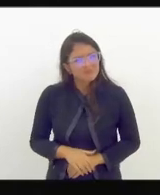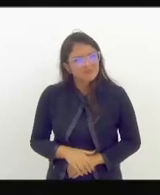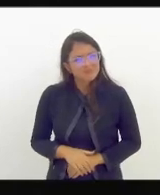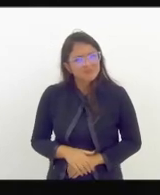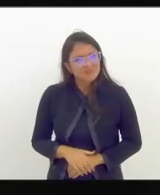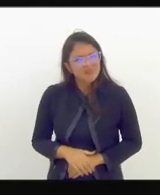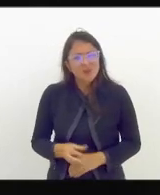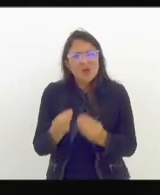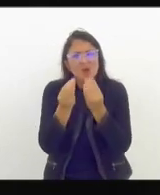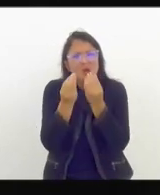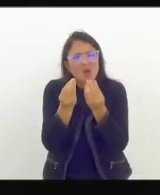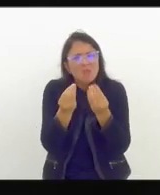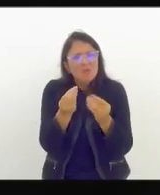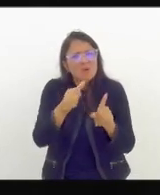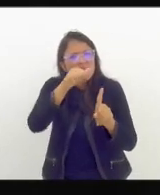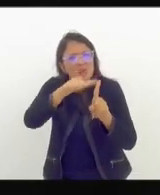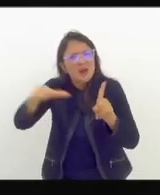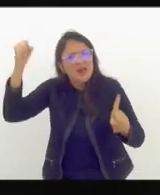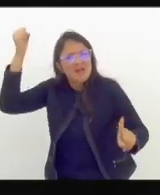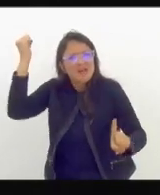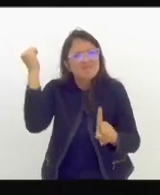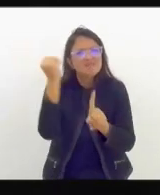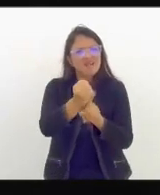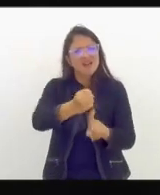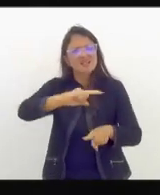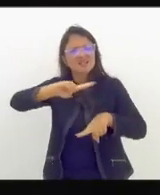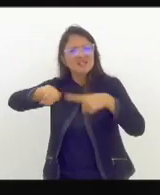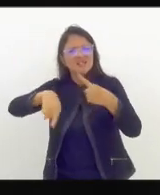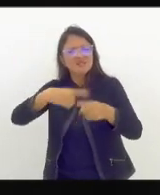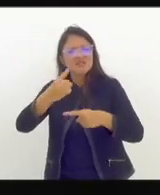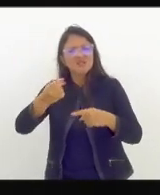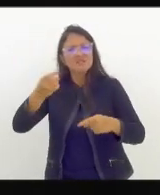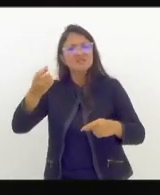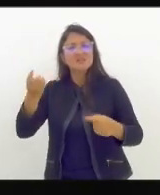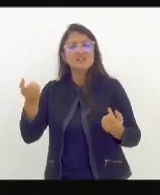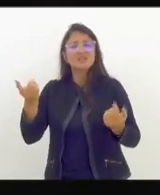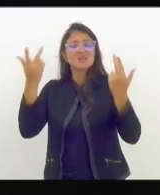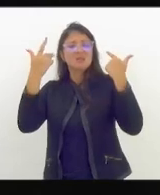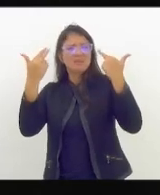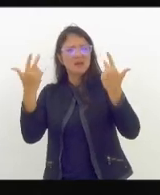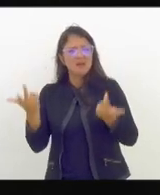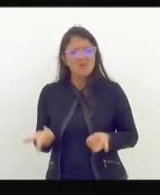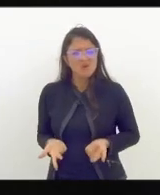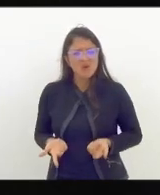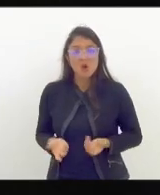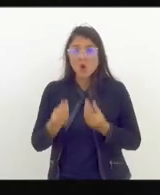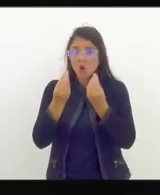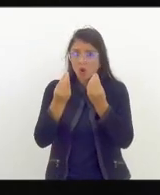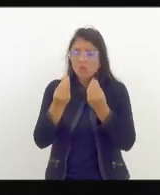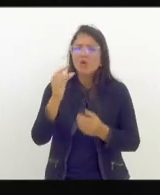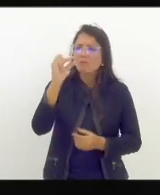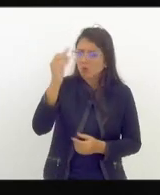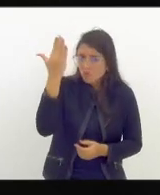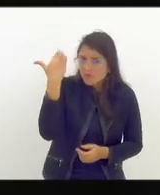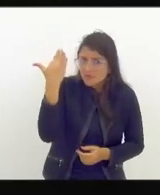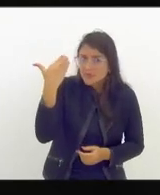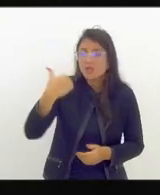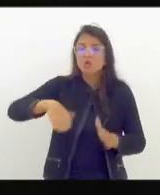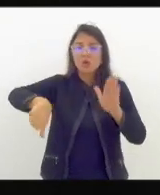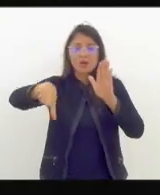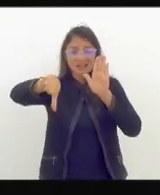o assassinato de uma mulher, que recentemente o feminicídio foi considerado crime